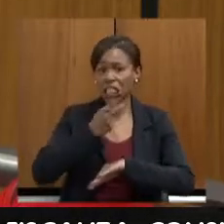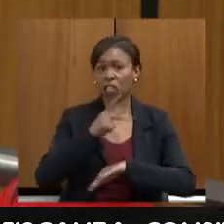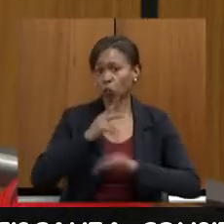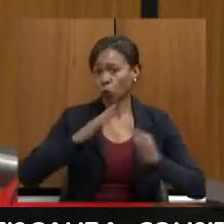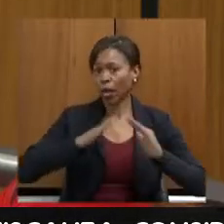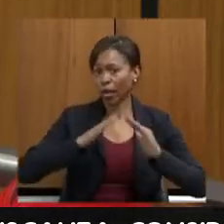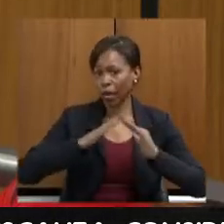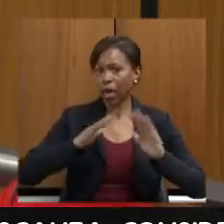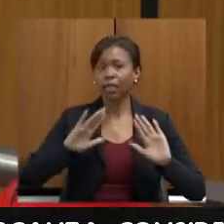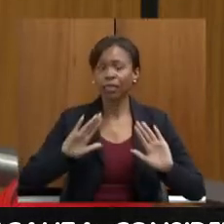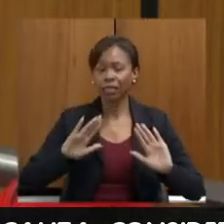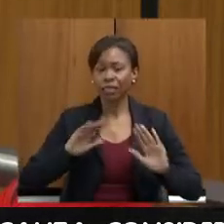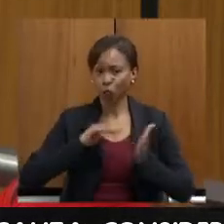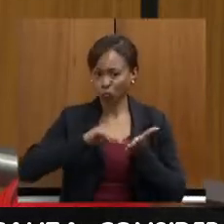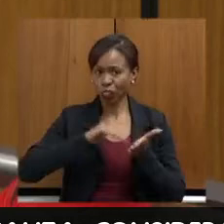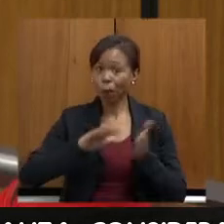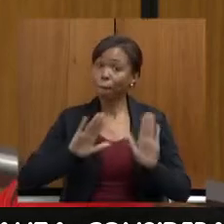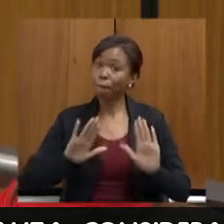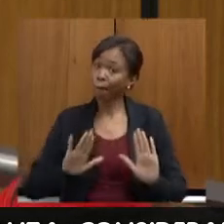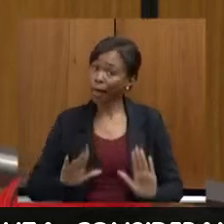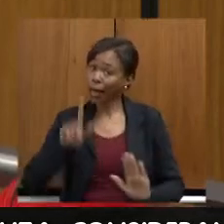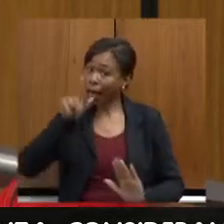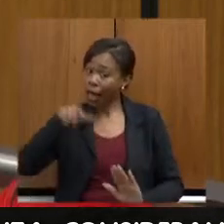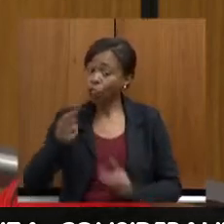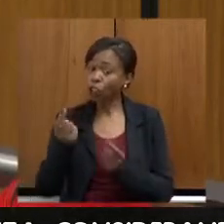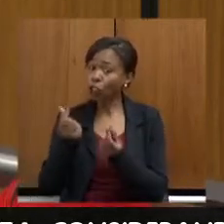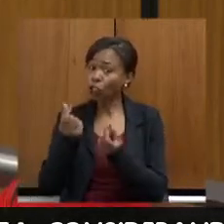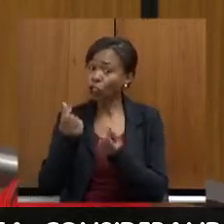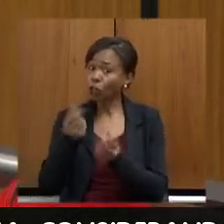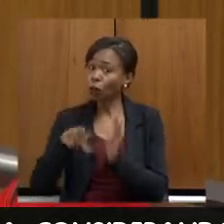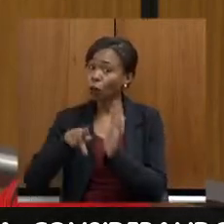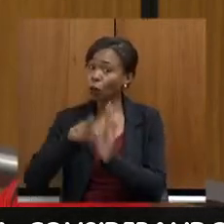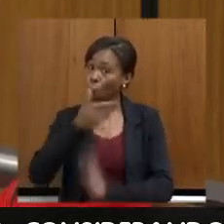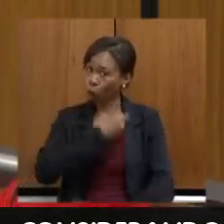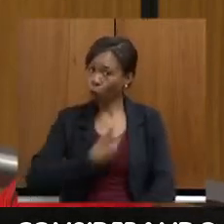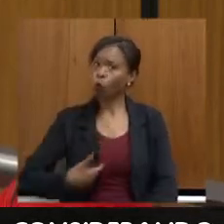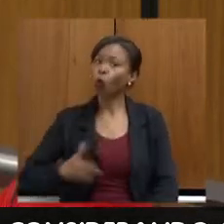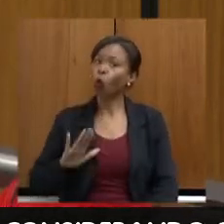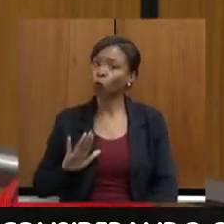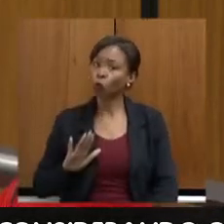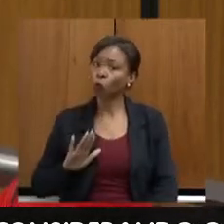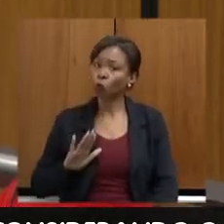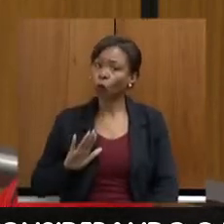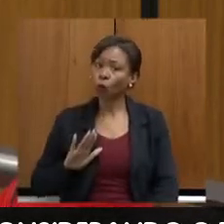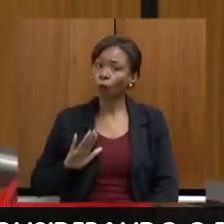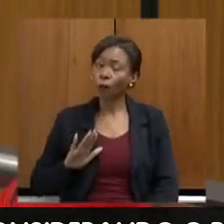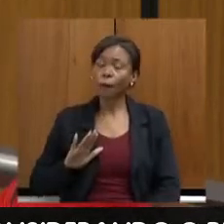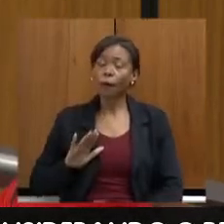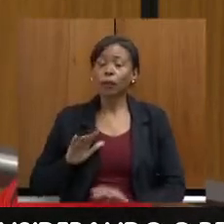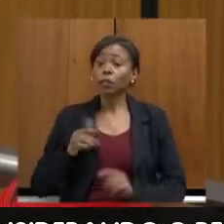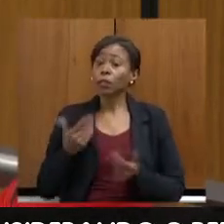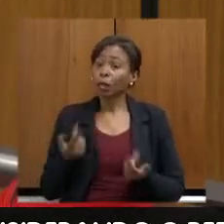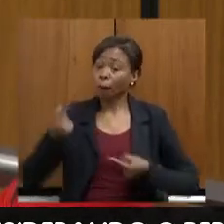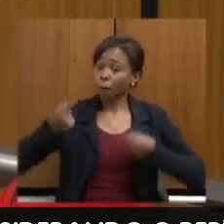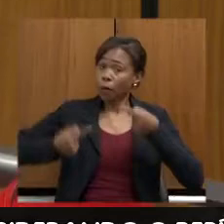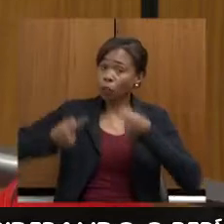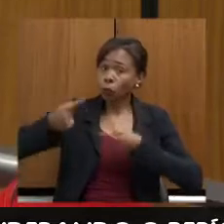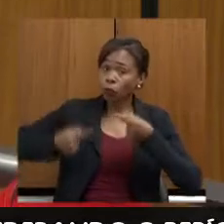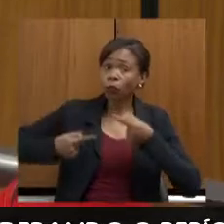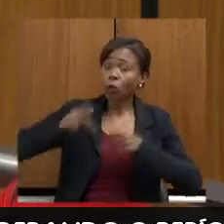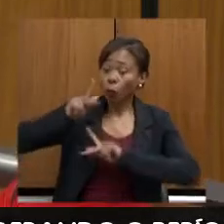nós estamos falando de dinheiro público de processos públicos e portanto os processos de discussão com a comunidade